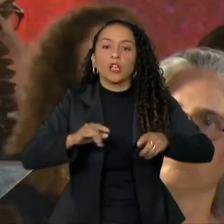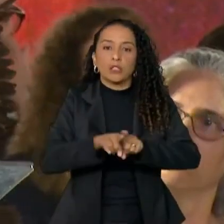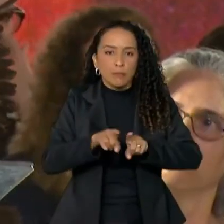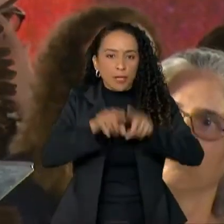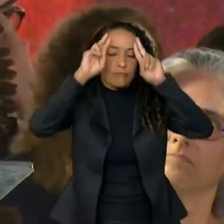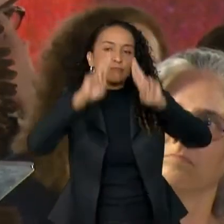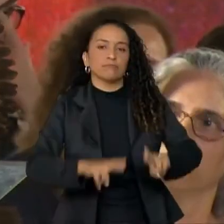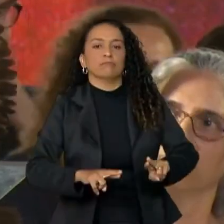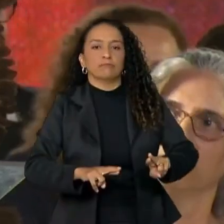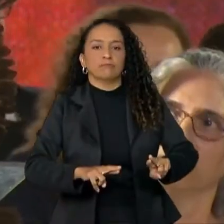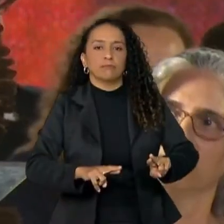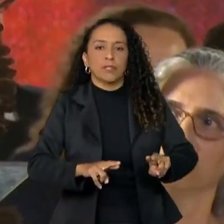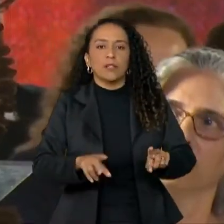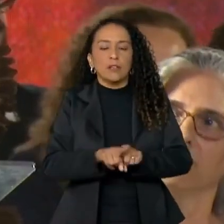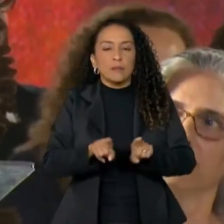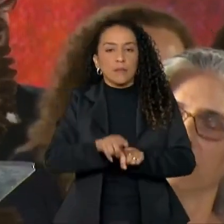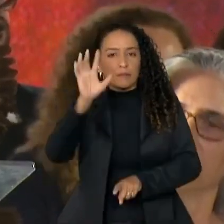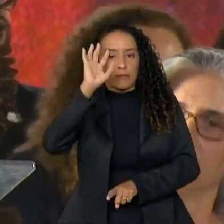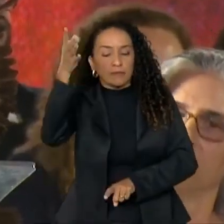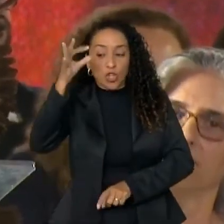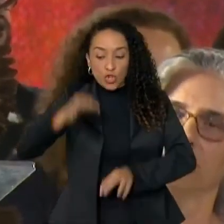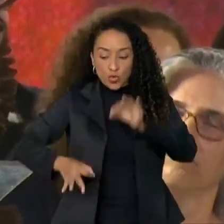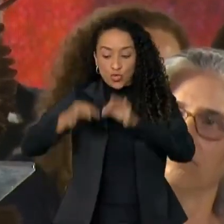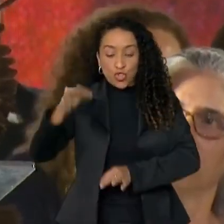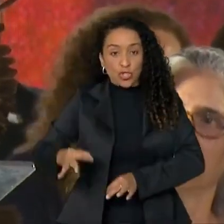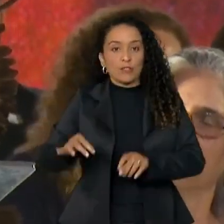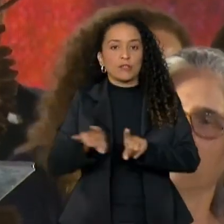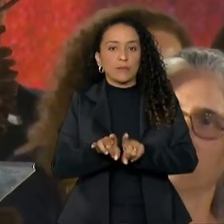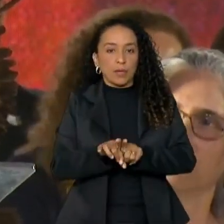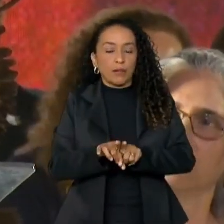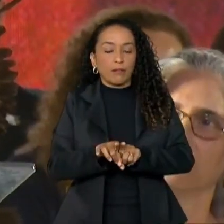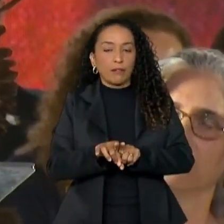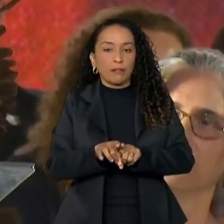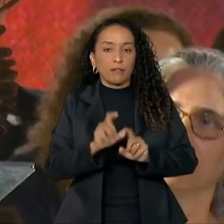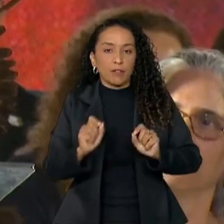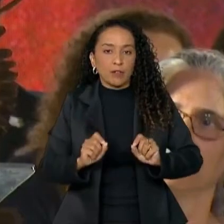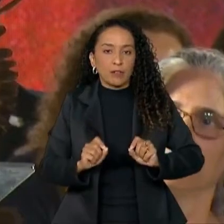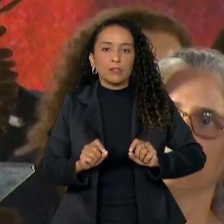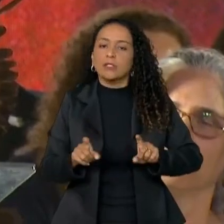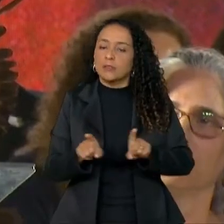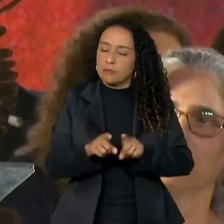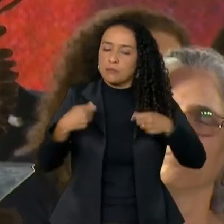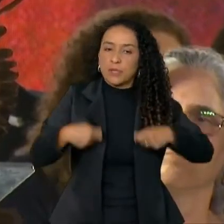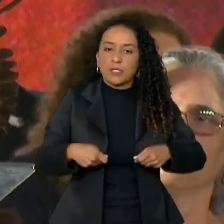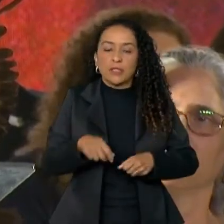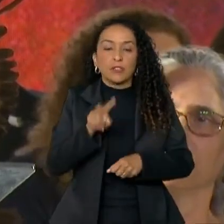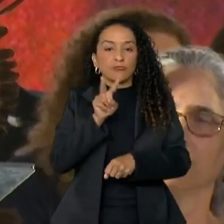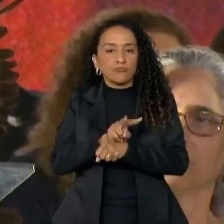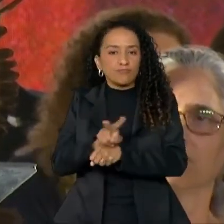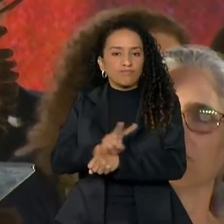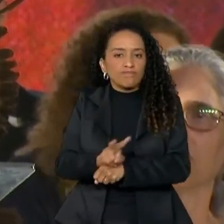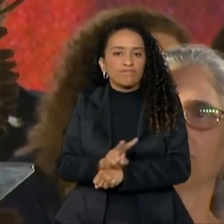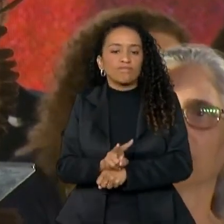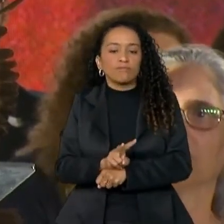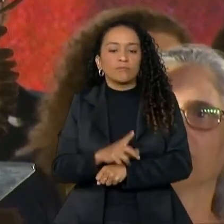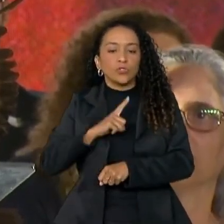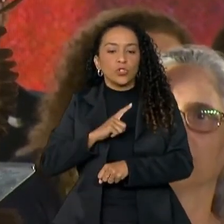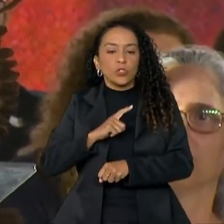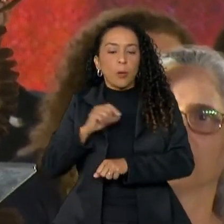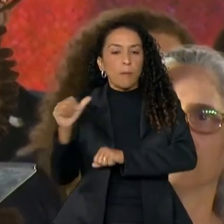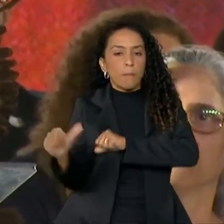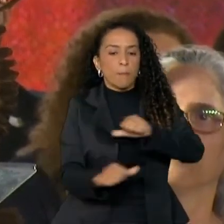tem que respeitar a decisão da Justiça. E, ao mesmo tempo, nós temos que preservar, nós temos que